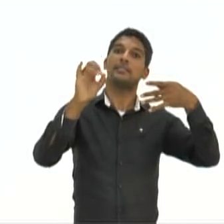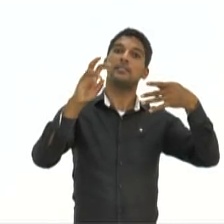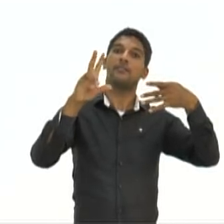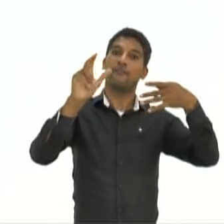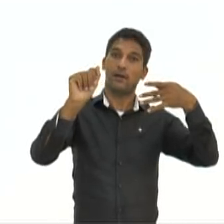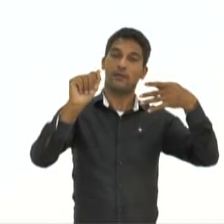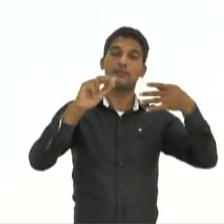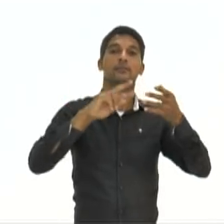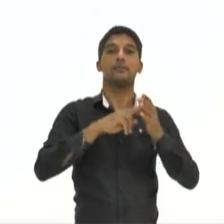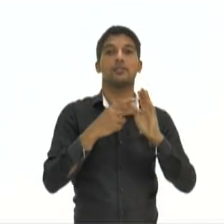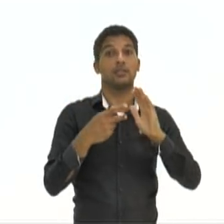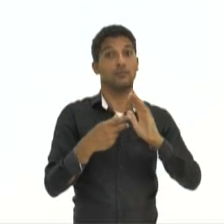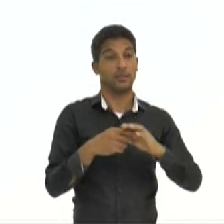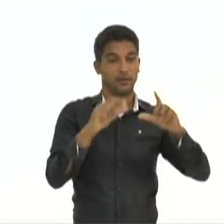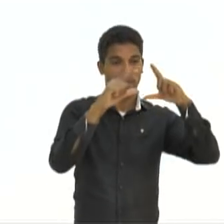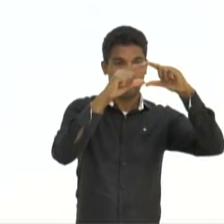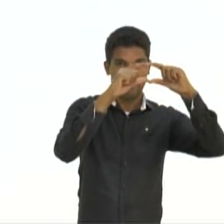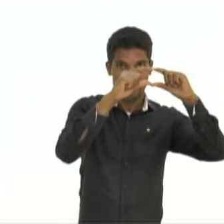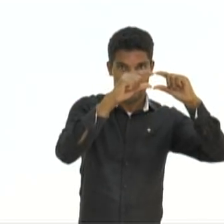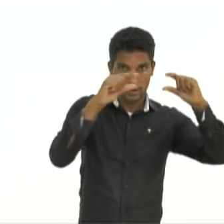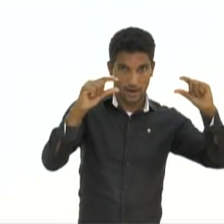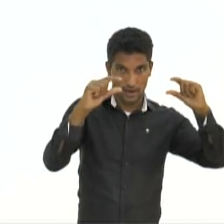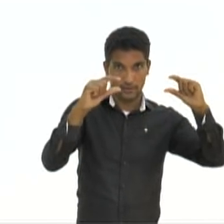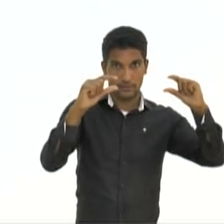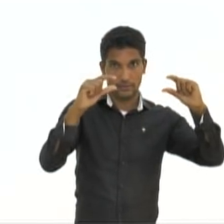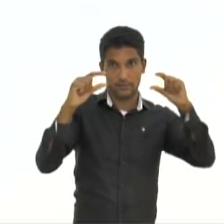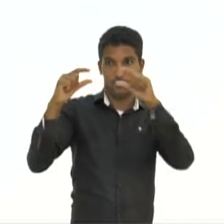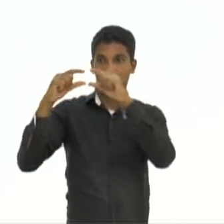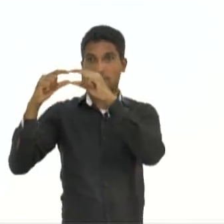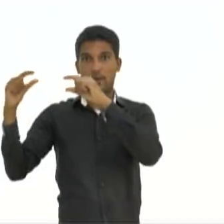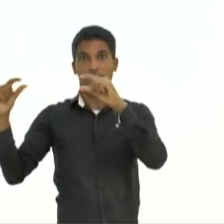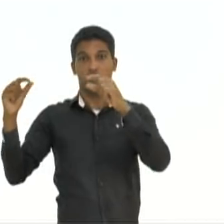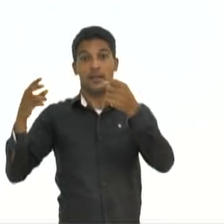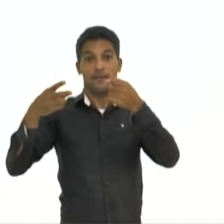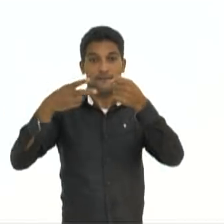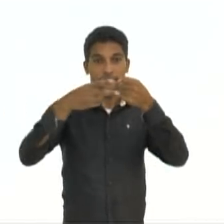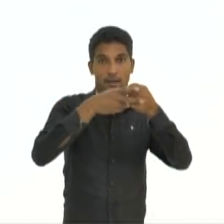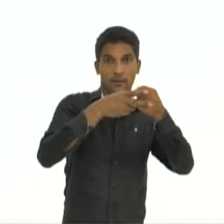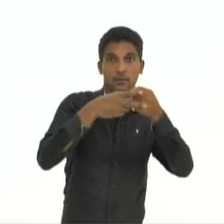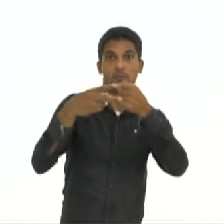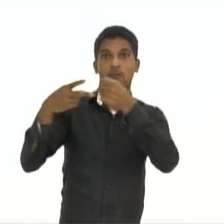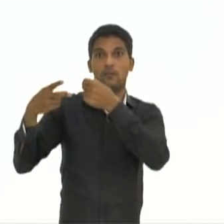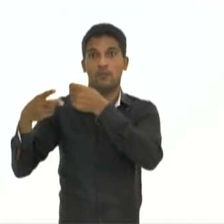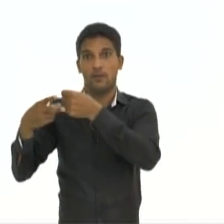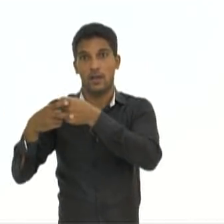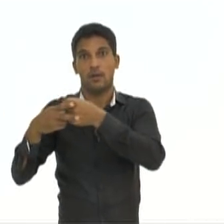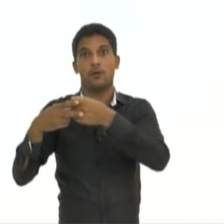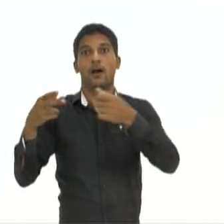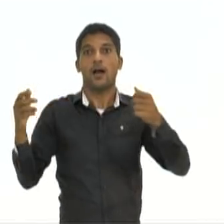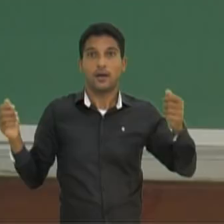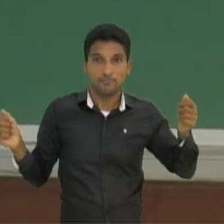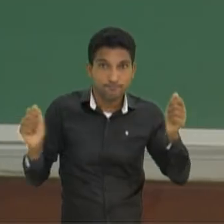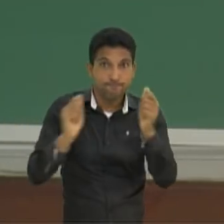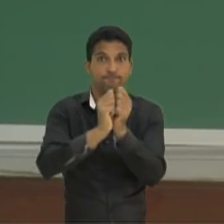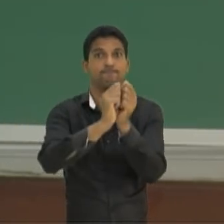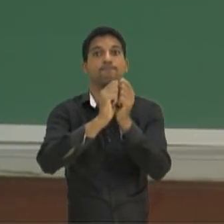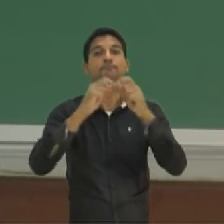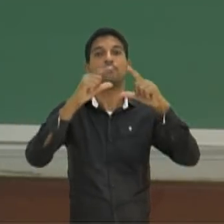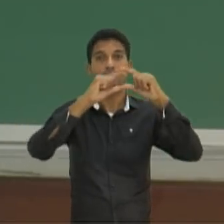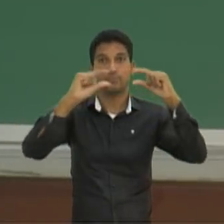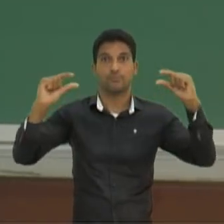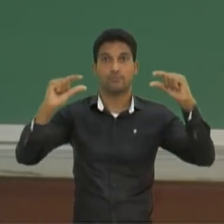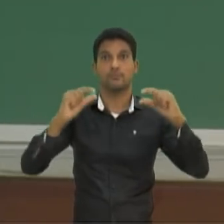de ideias. E, nesse caso, soma de verbos, de orações, né? Se somam ações